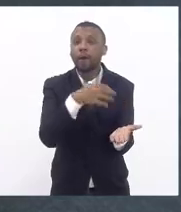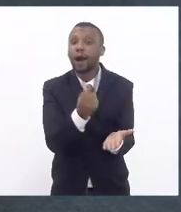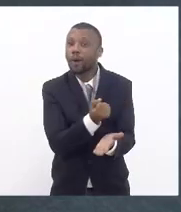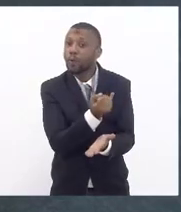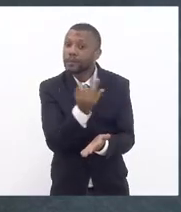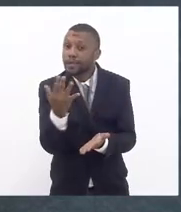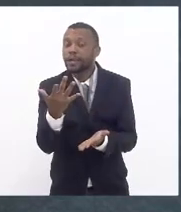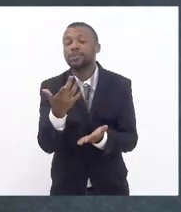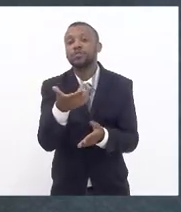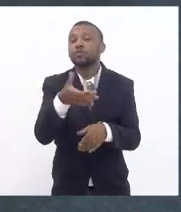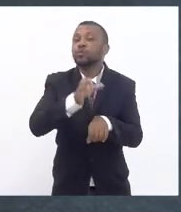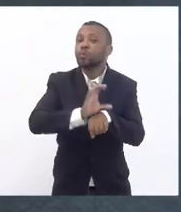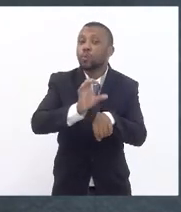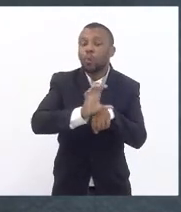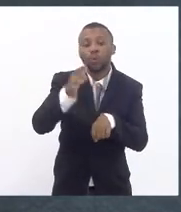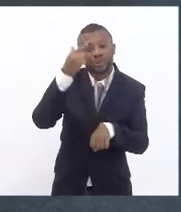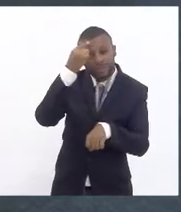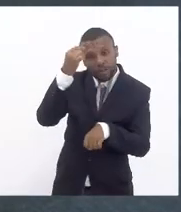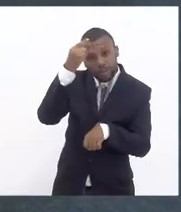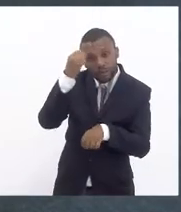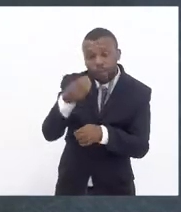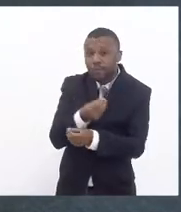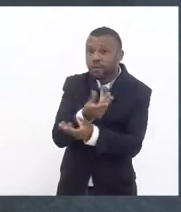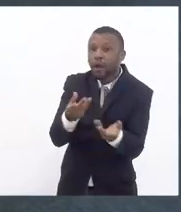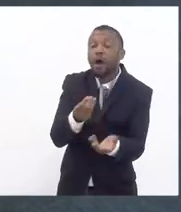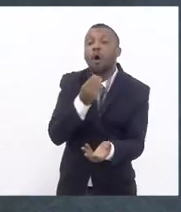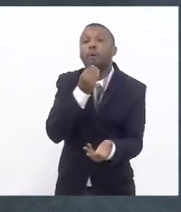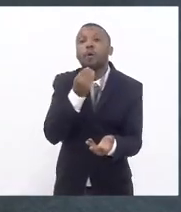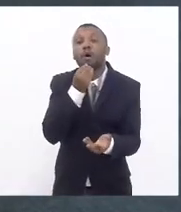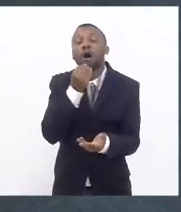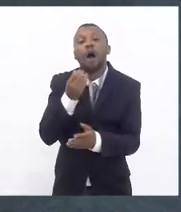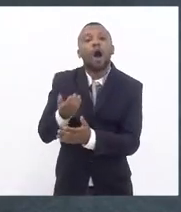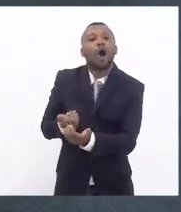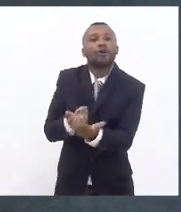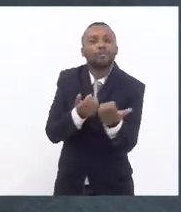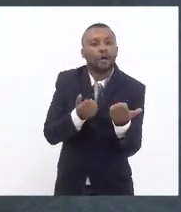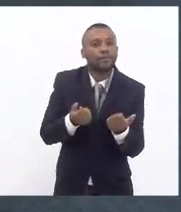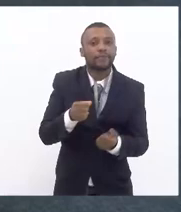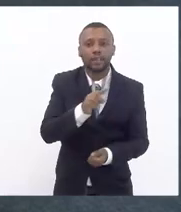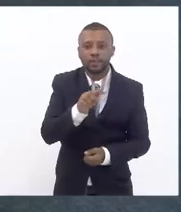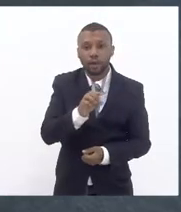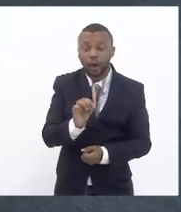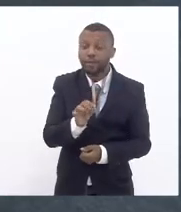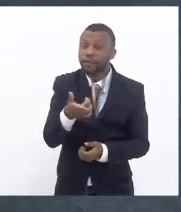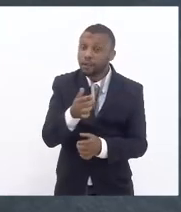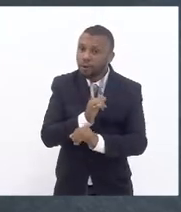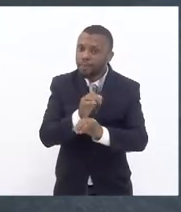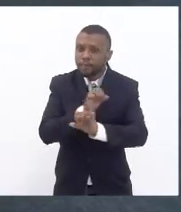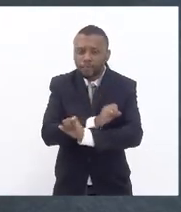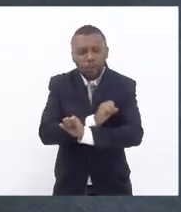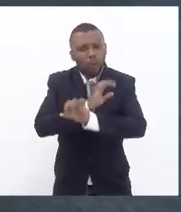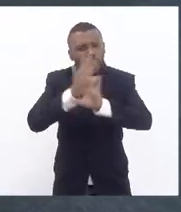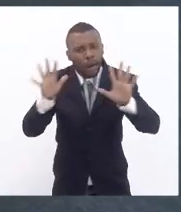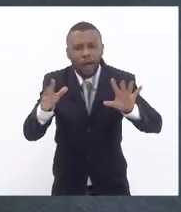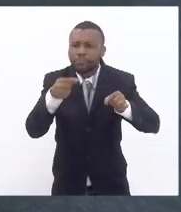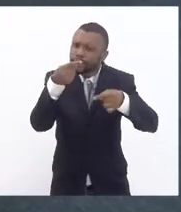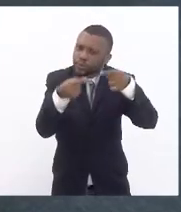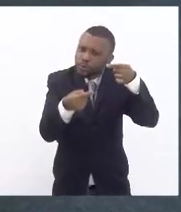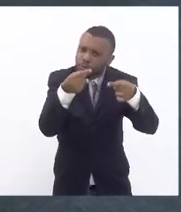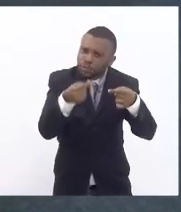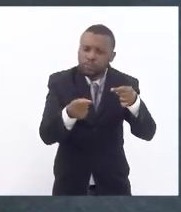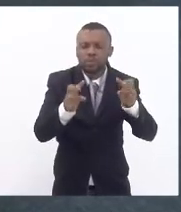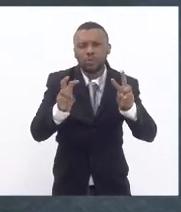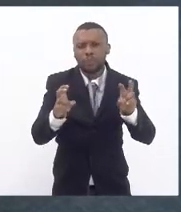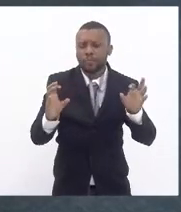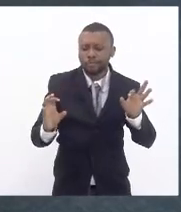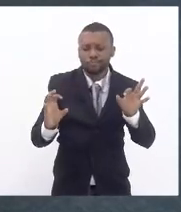superiores para dar oportunidade aos jovens da Zona Oeste. Então, que fique muito claro que essa discussão aqui sobre a questão da incorporação